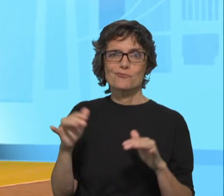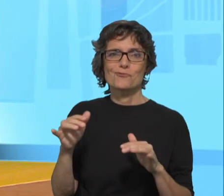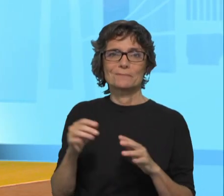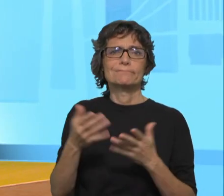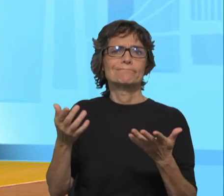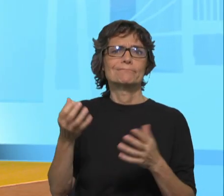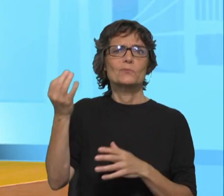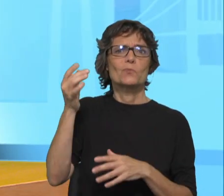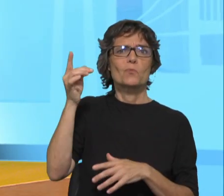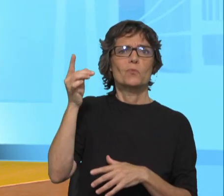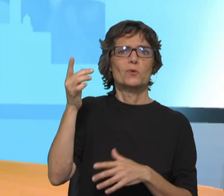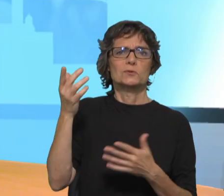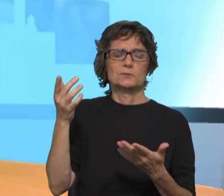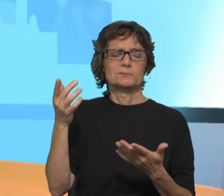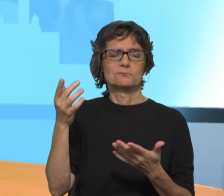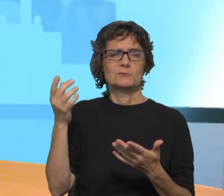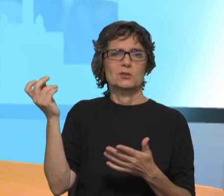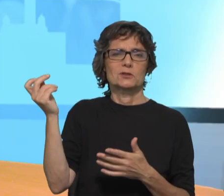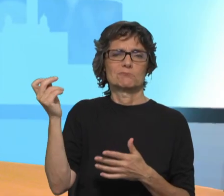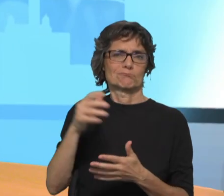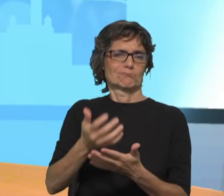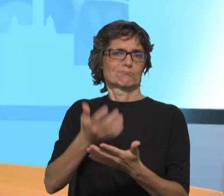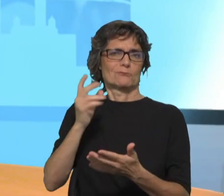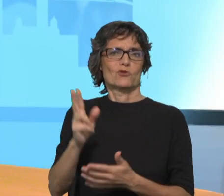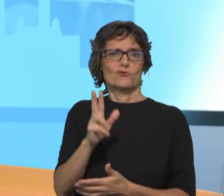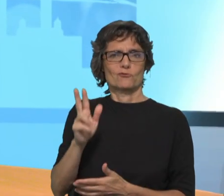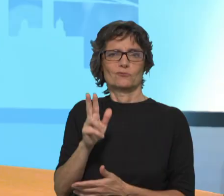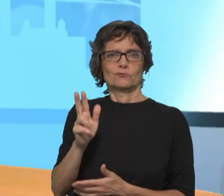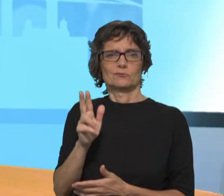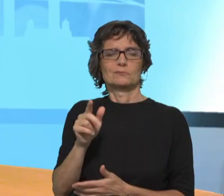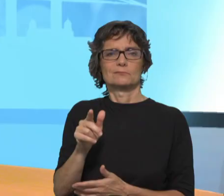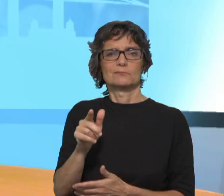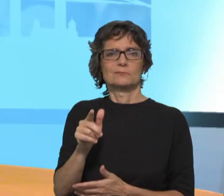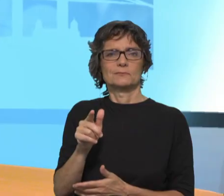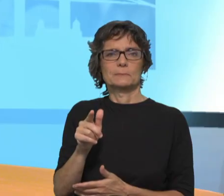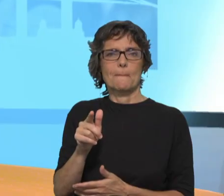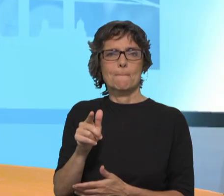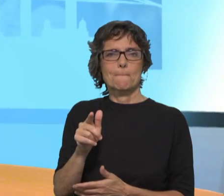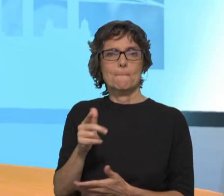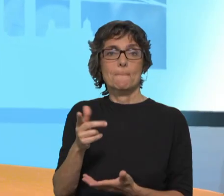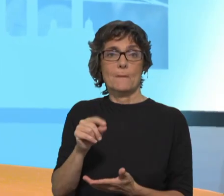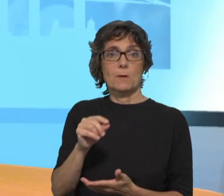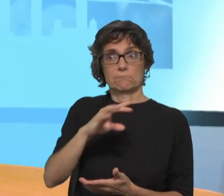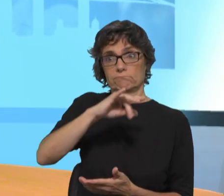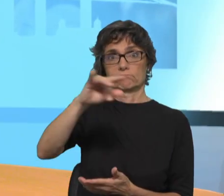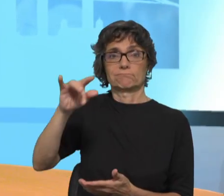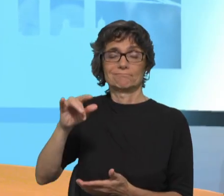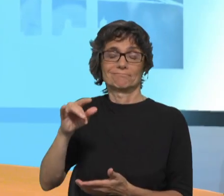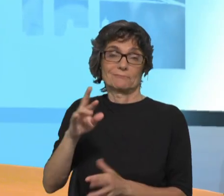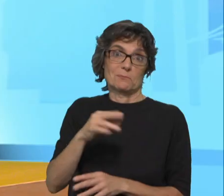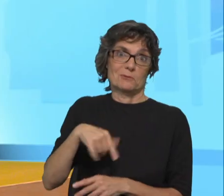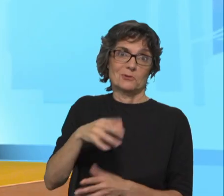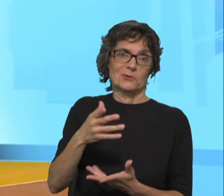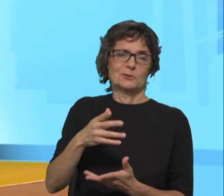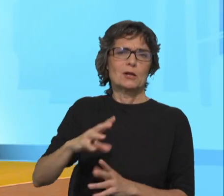Porto, este grande acontecimento que foi a Jornada Mundial da Juventude, e noutros locais, assim o esperamos também,